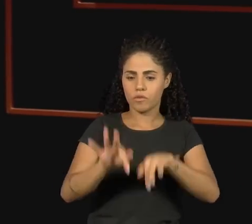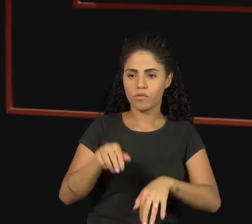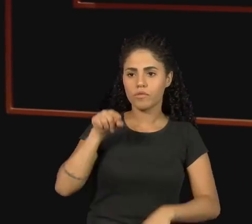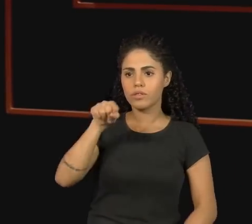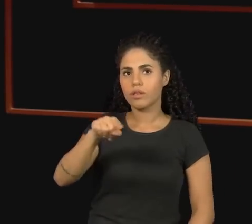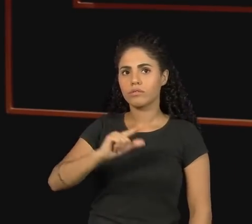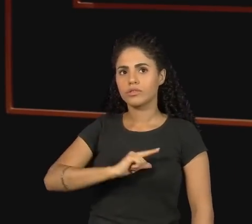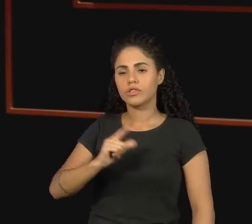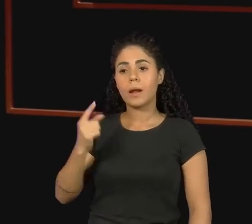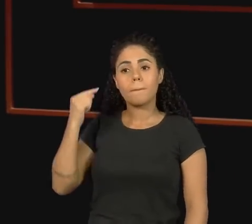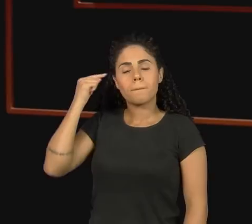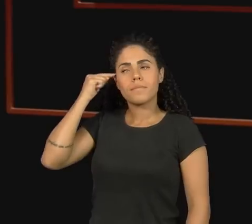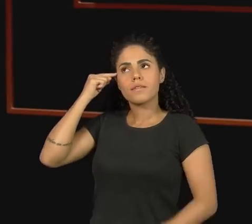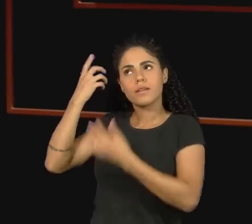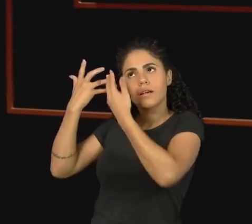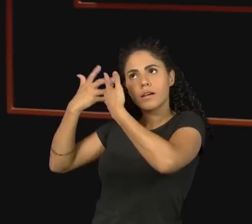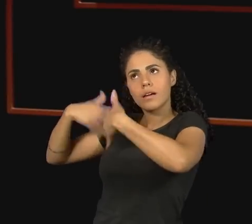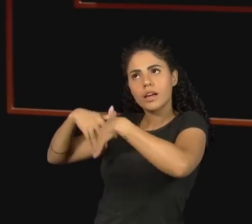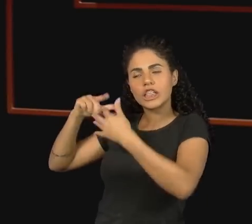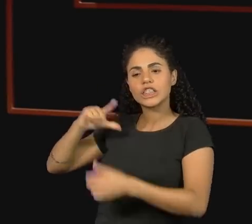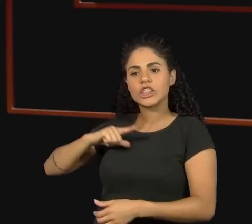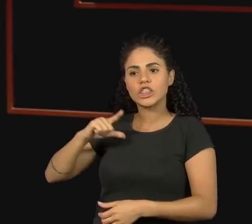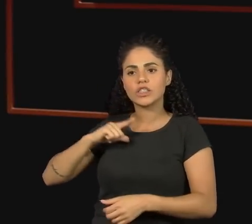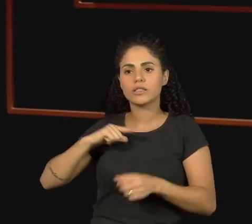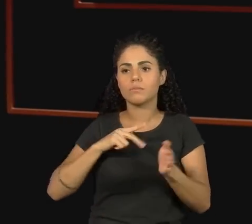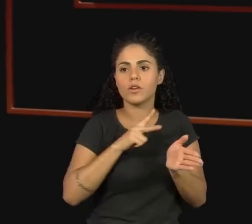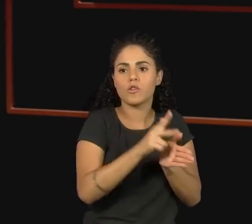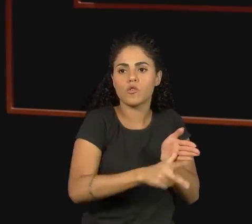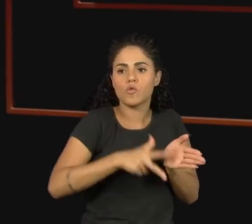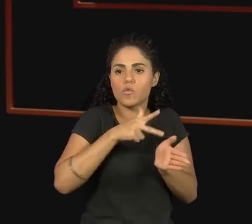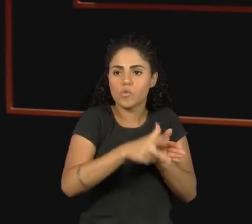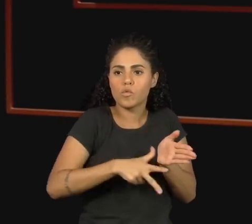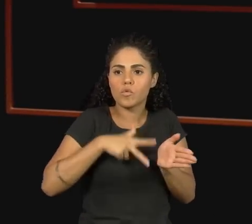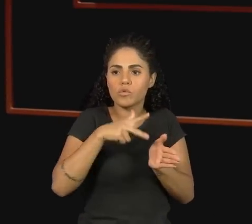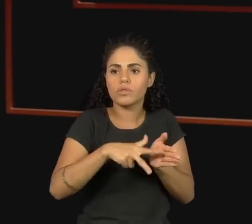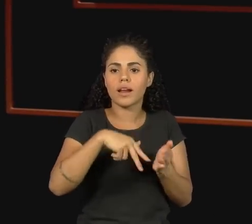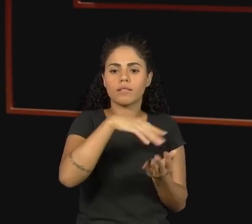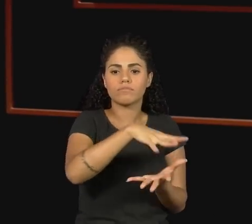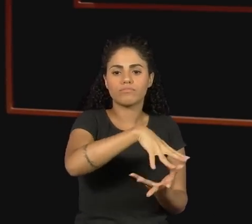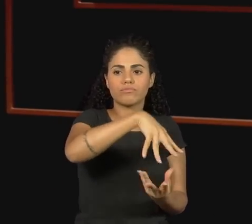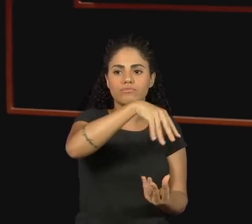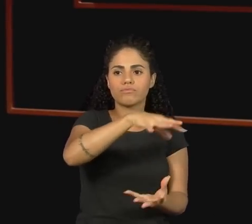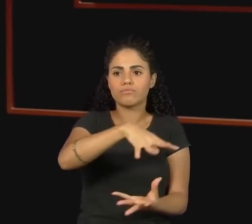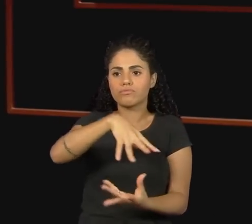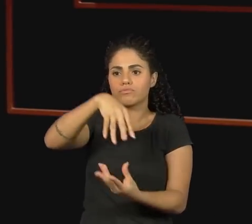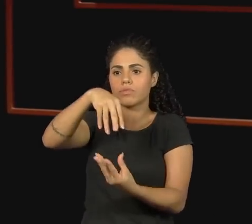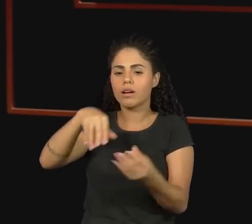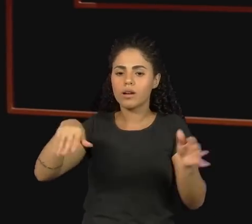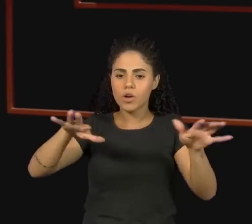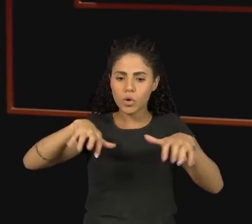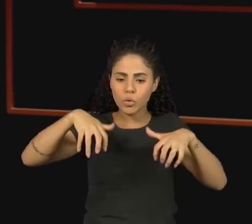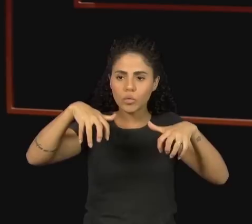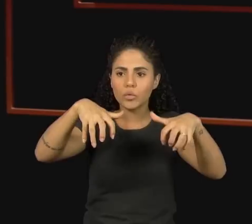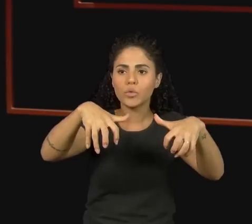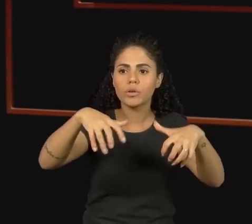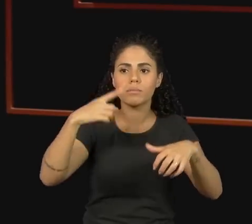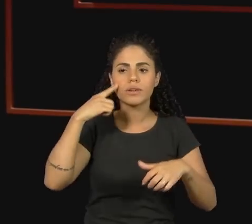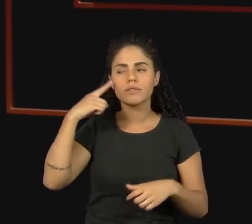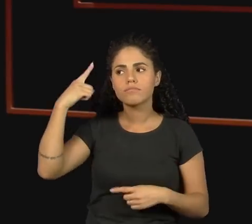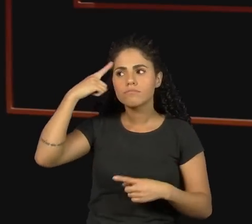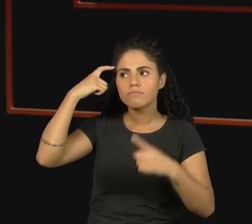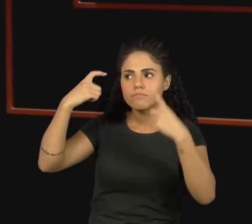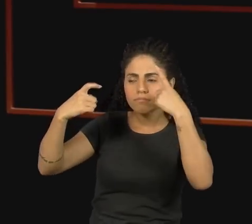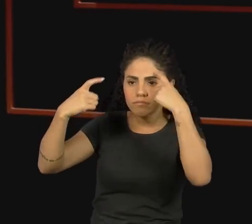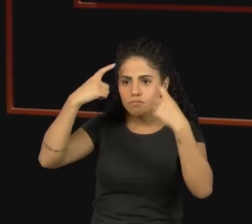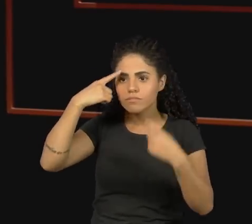Tinha na minha cabeça o Trem Fantasma. Marco Lima, que ensinou essa cenografia, vai me trazendo coisas. E eu